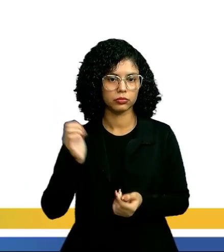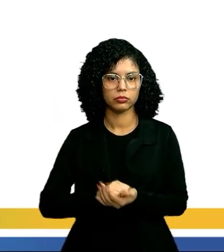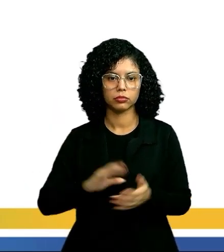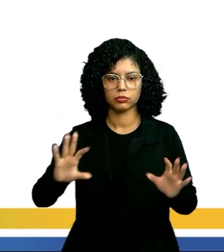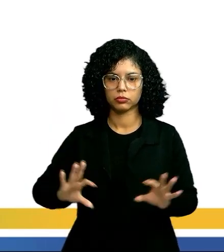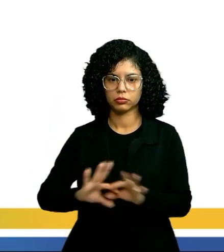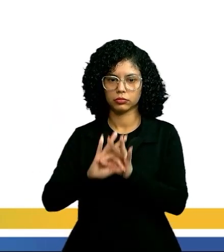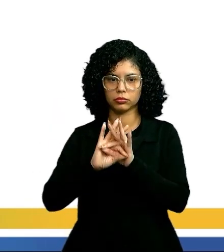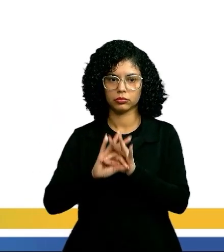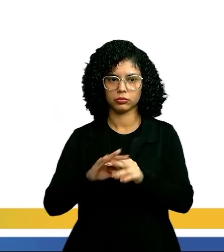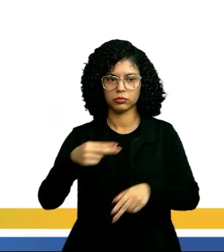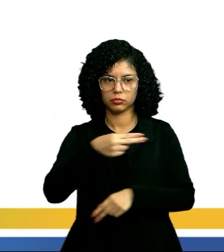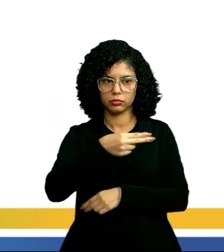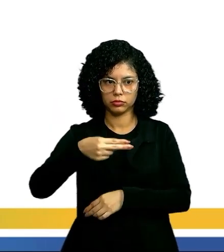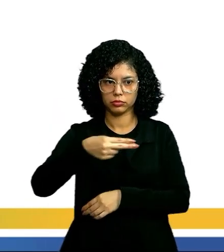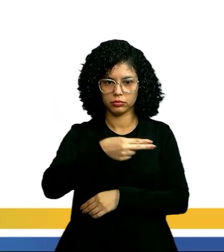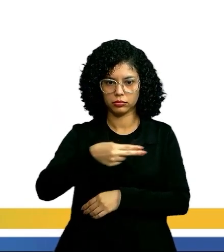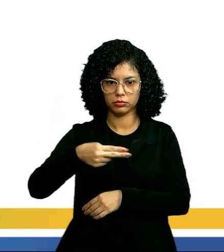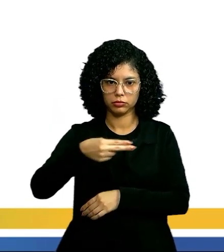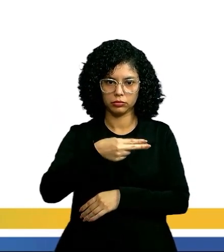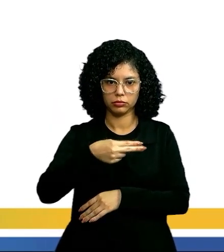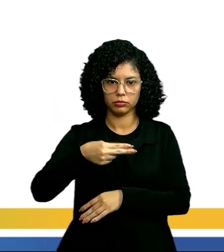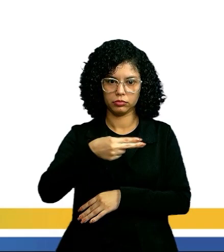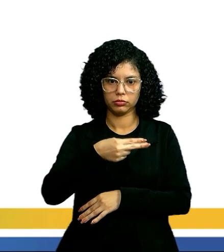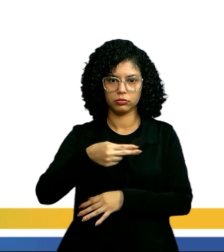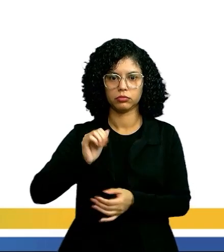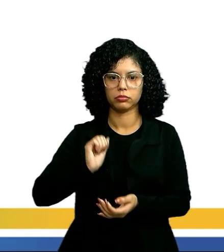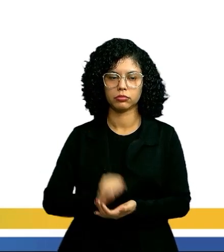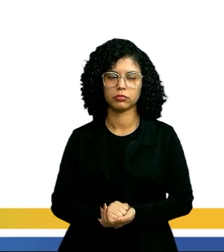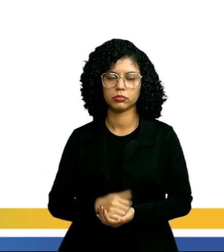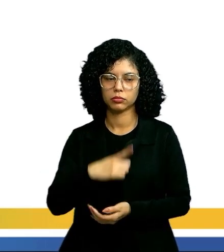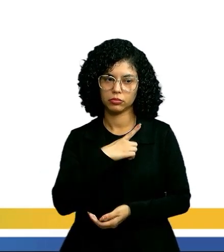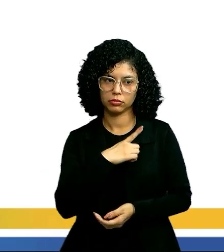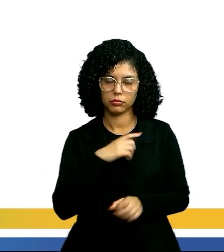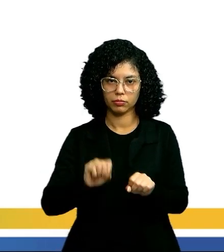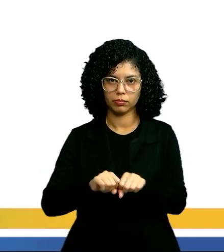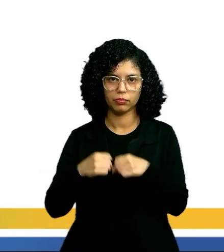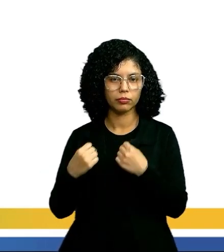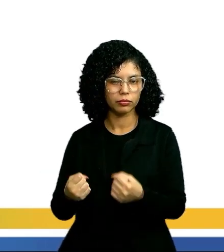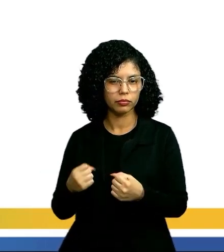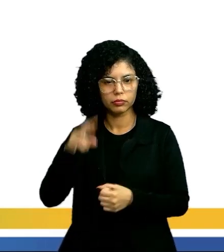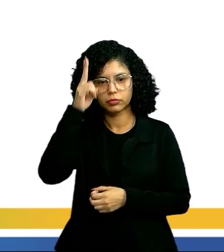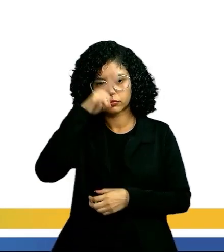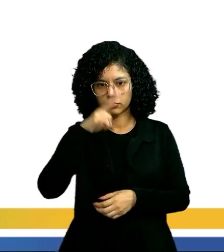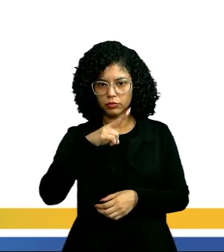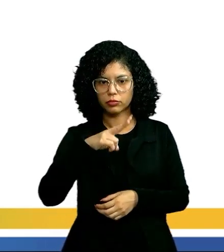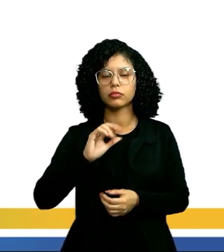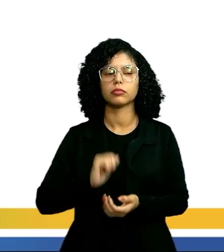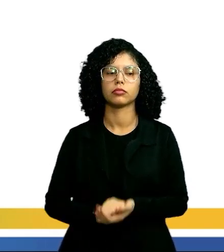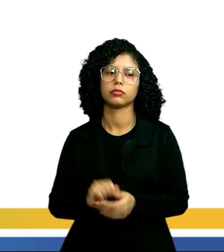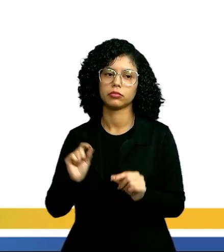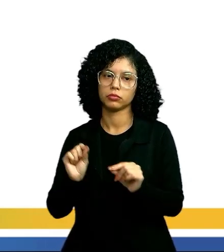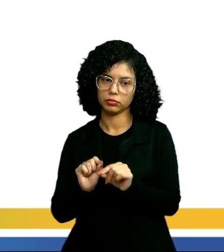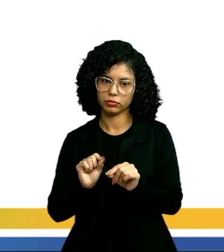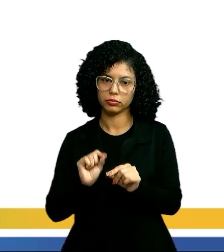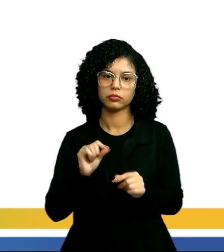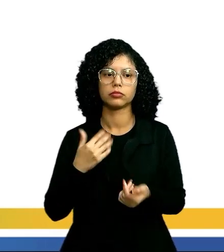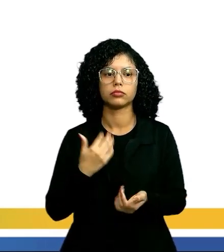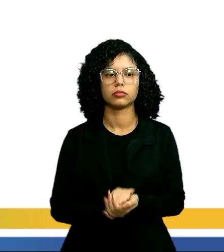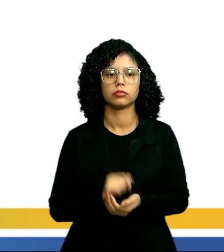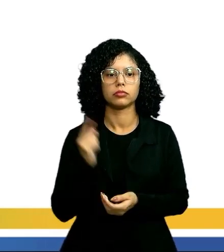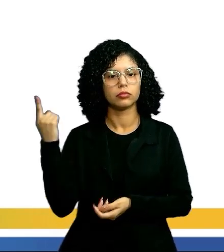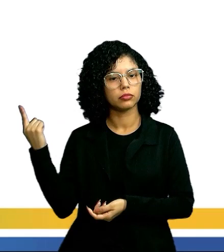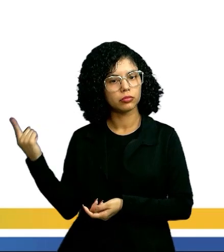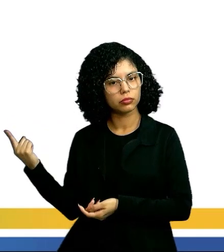com a ligação dupla que antes existia? Ela é rompida. Lembra da cisão? Pois é. Aqui